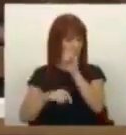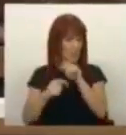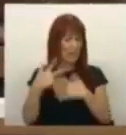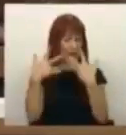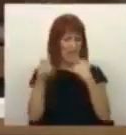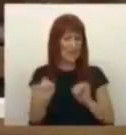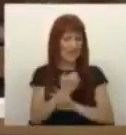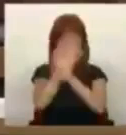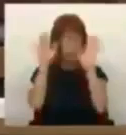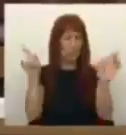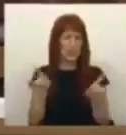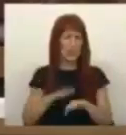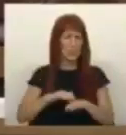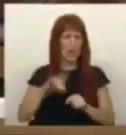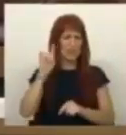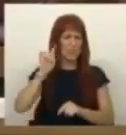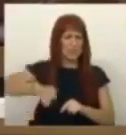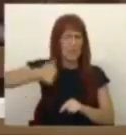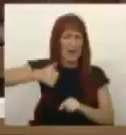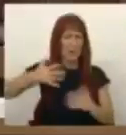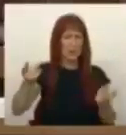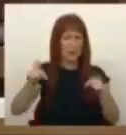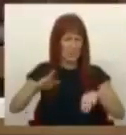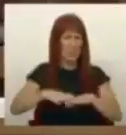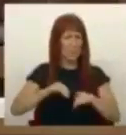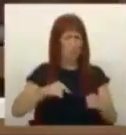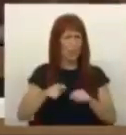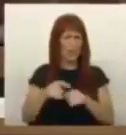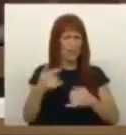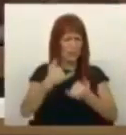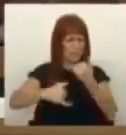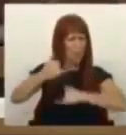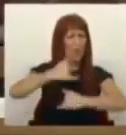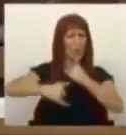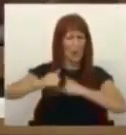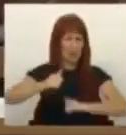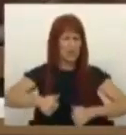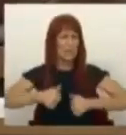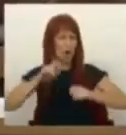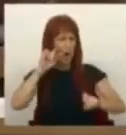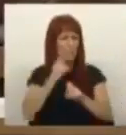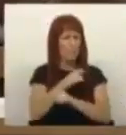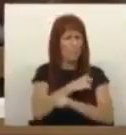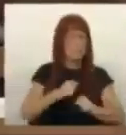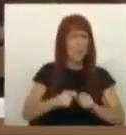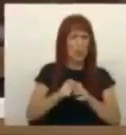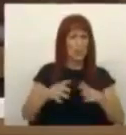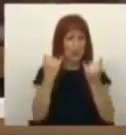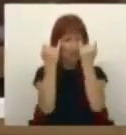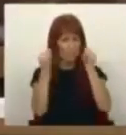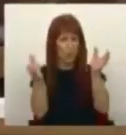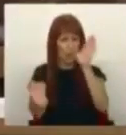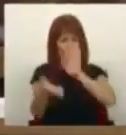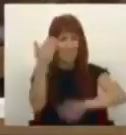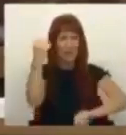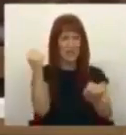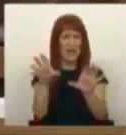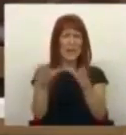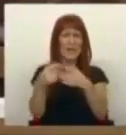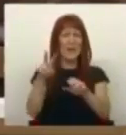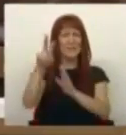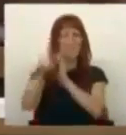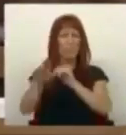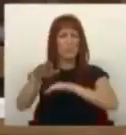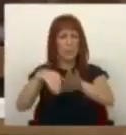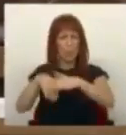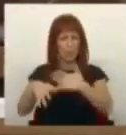sobre transparência e a sobre médico também é sobre portas giratórias sobre o melhor fiscalização e sobre o aumento da independência das entidades